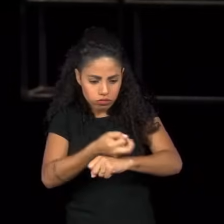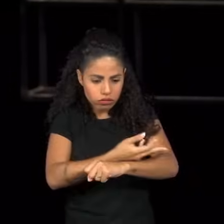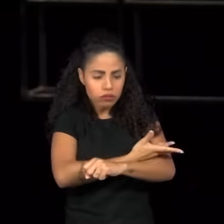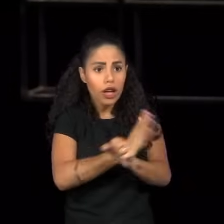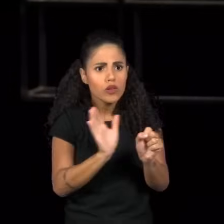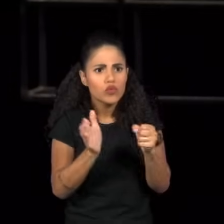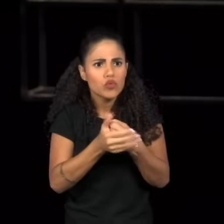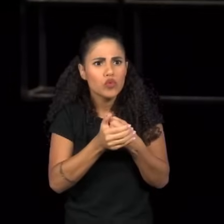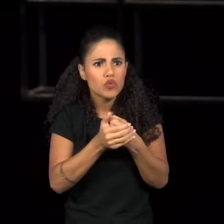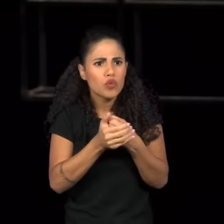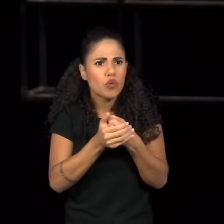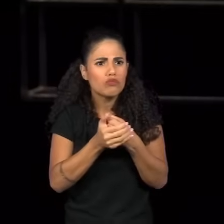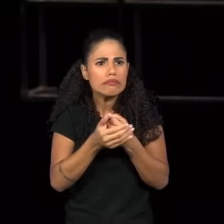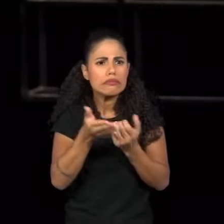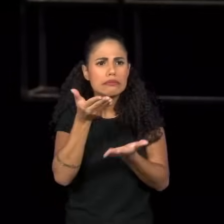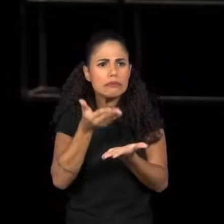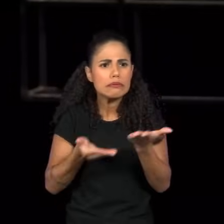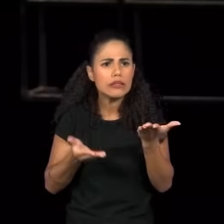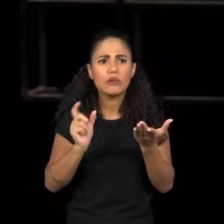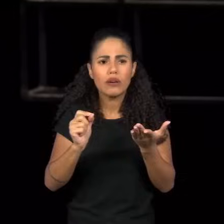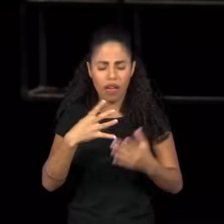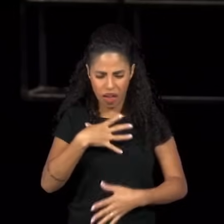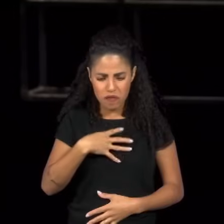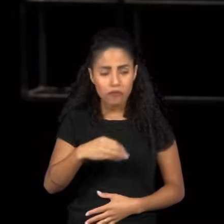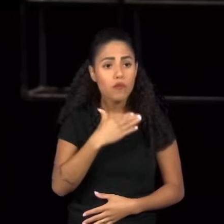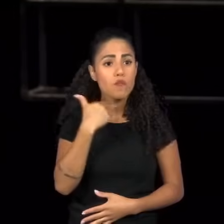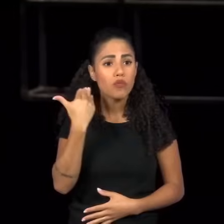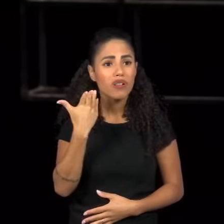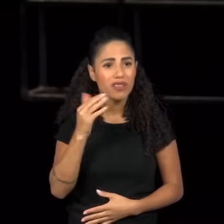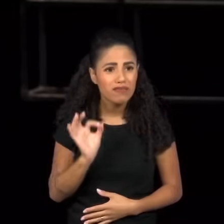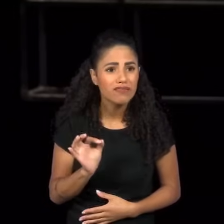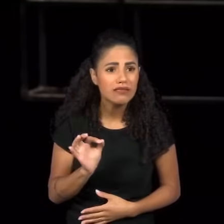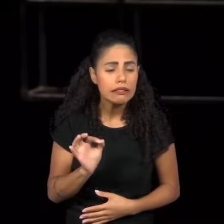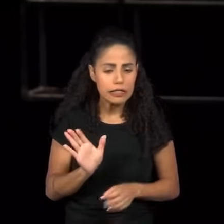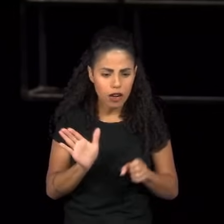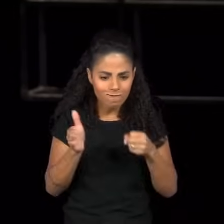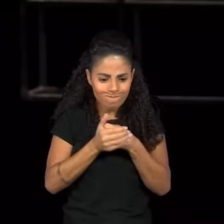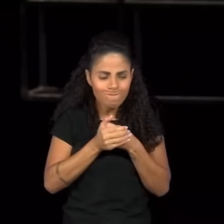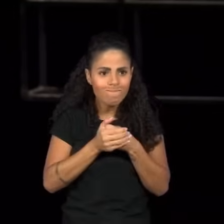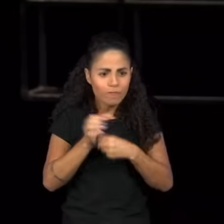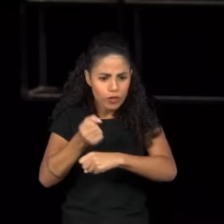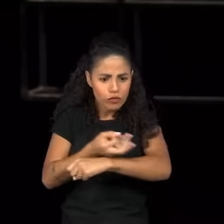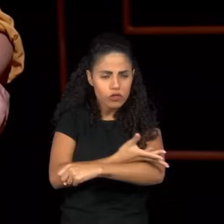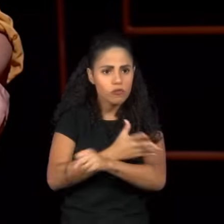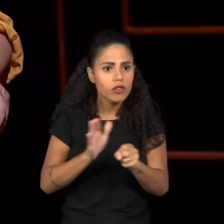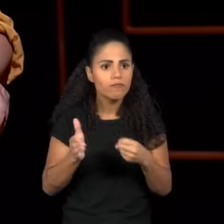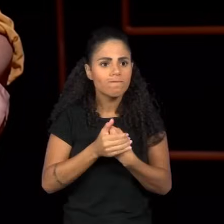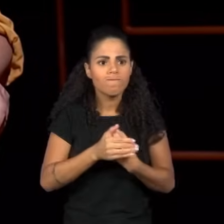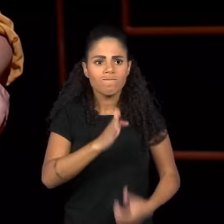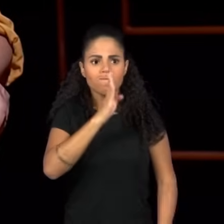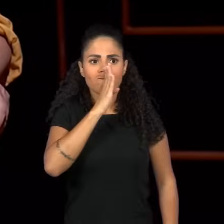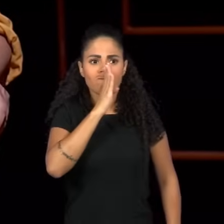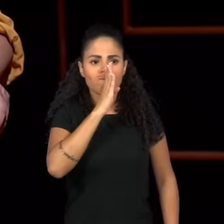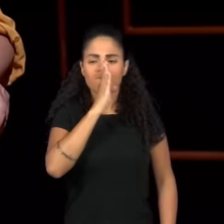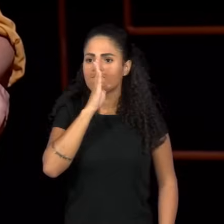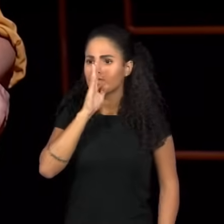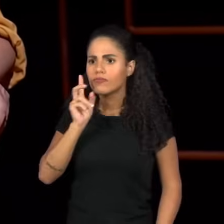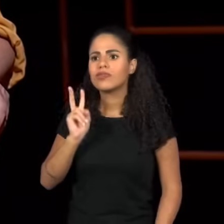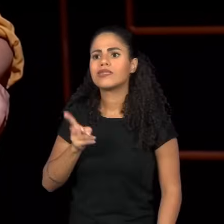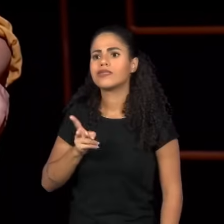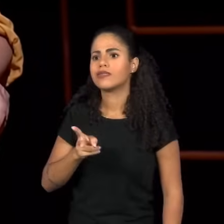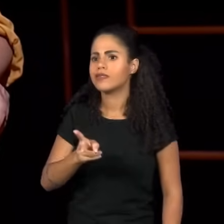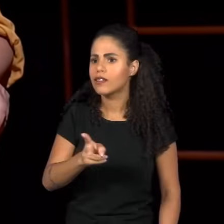maior dor dela, por exemplo, que foi perder uma filha. Sim. E ela esconde, né? Sim, ela era toda,